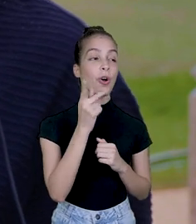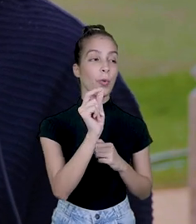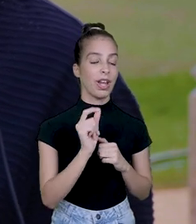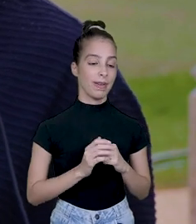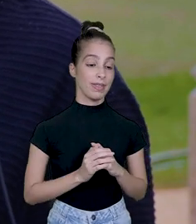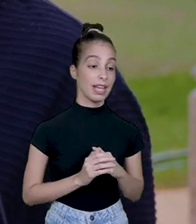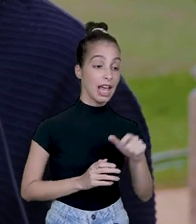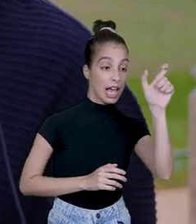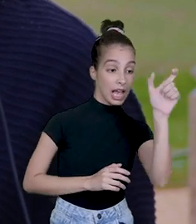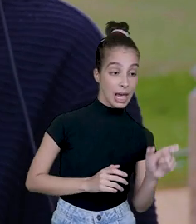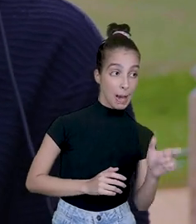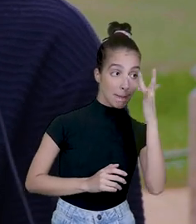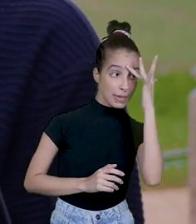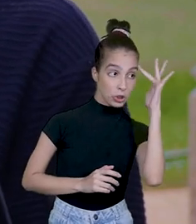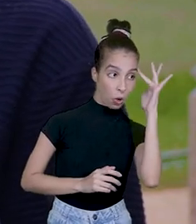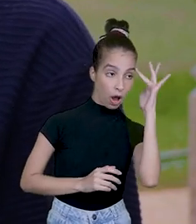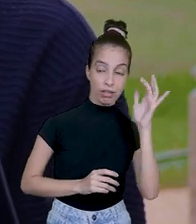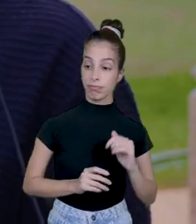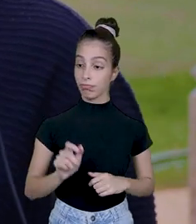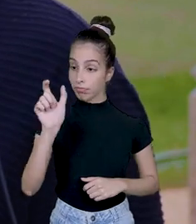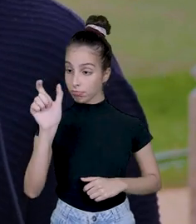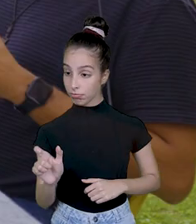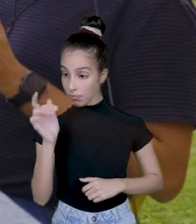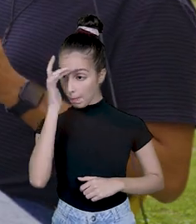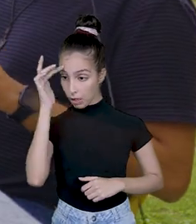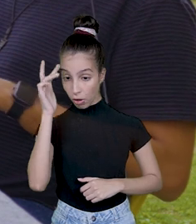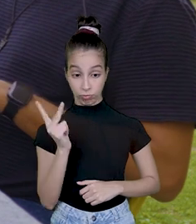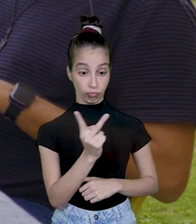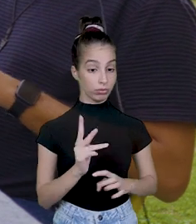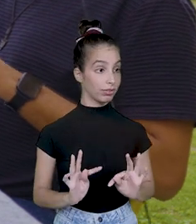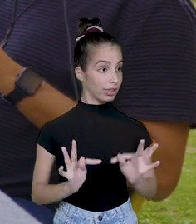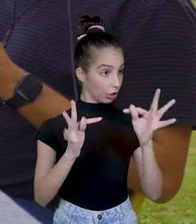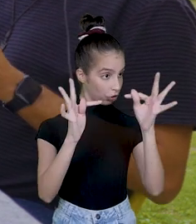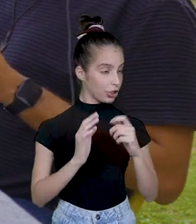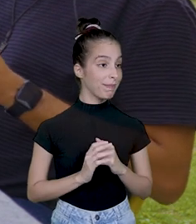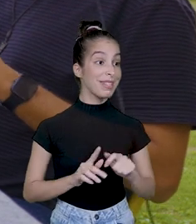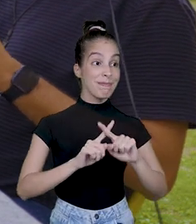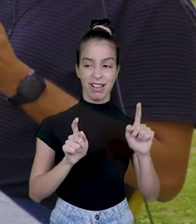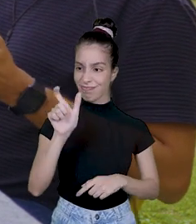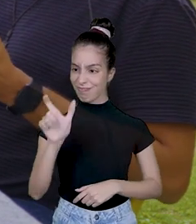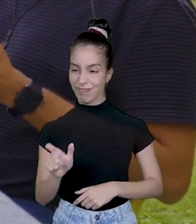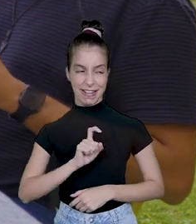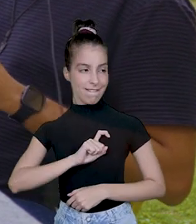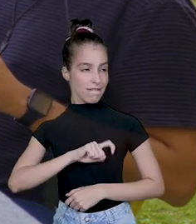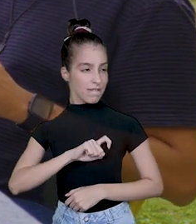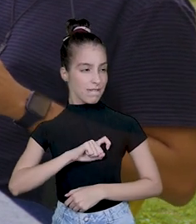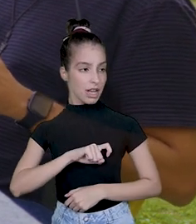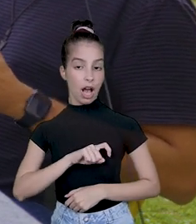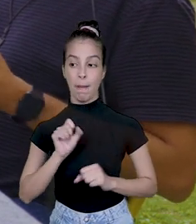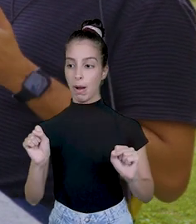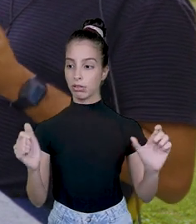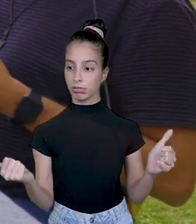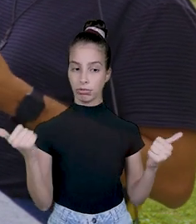que utilizam Inteligência Artificial as pessoas que não utilizam né Essa frase que eu É verdade ele é muito otimista mas não é só